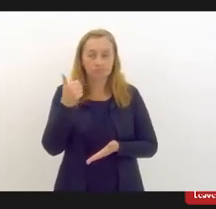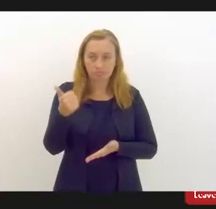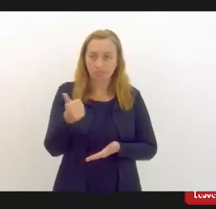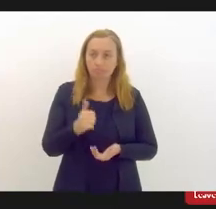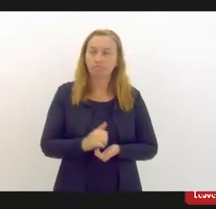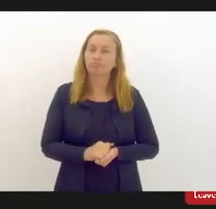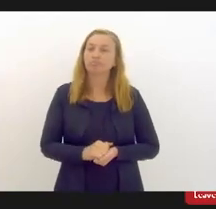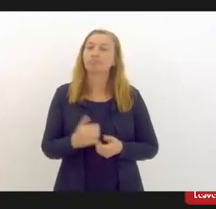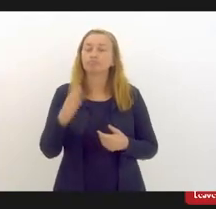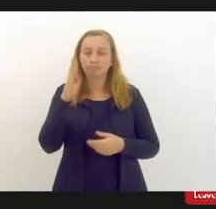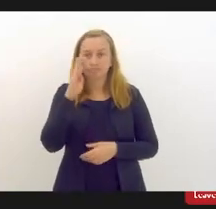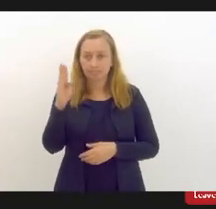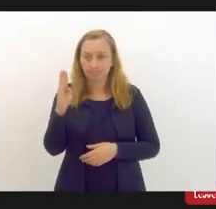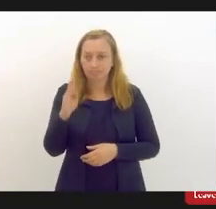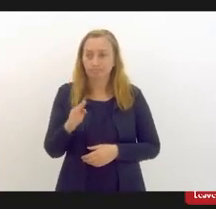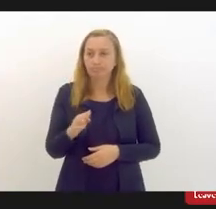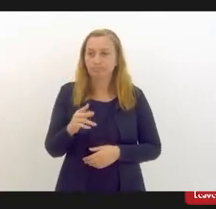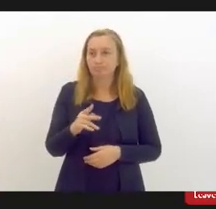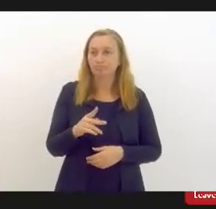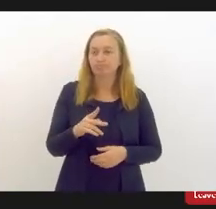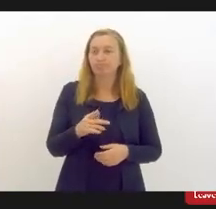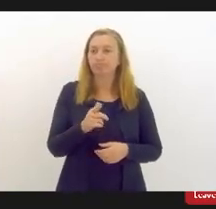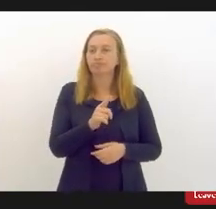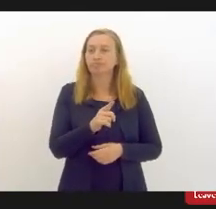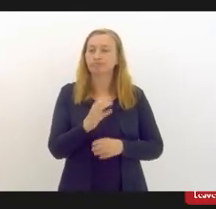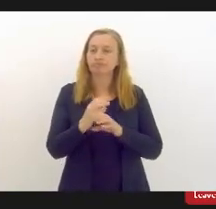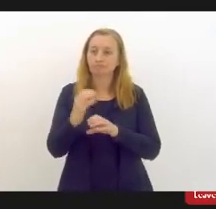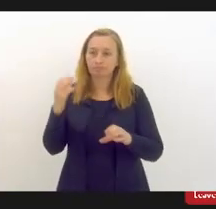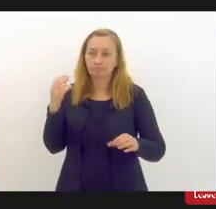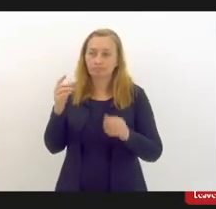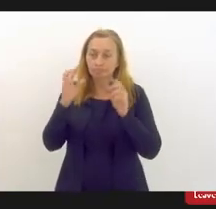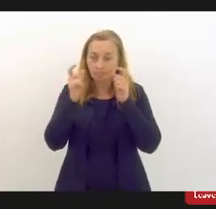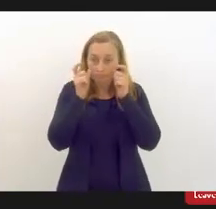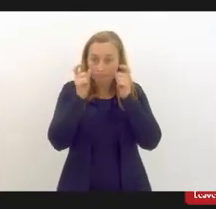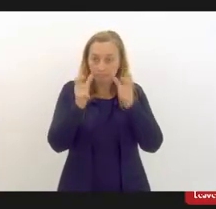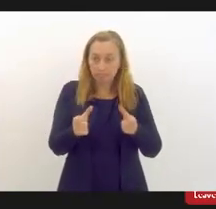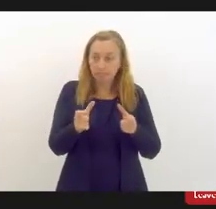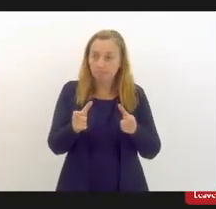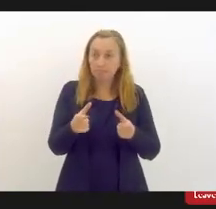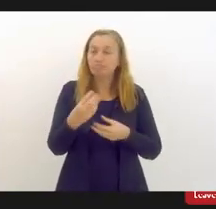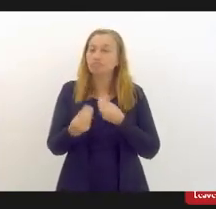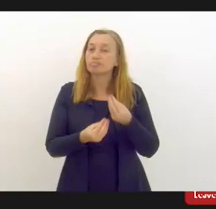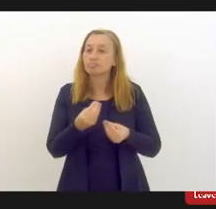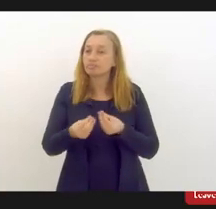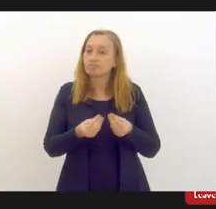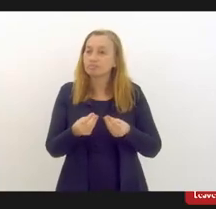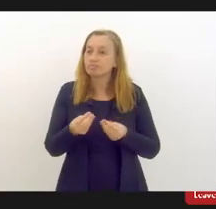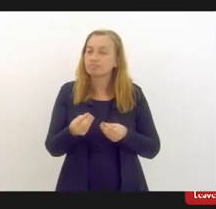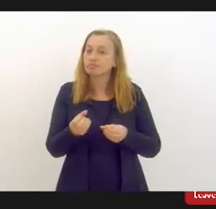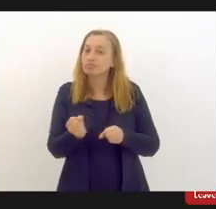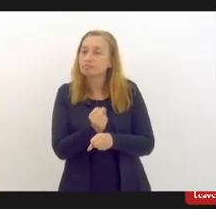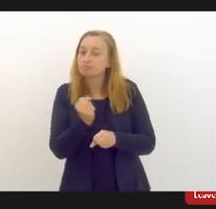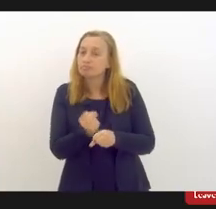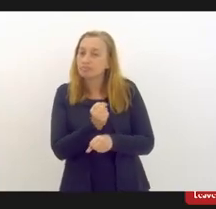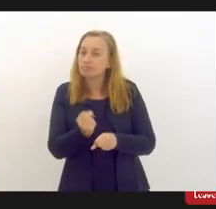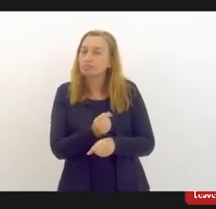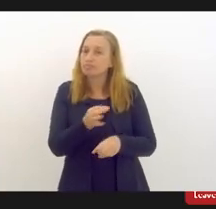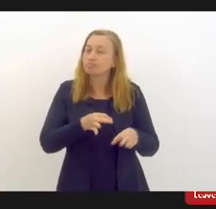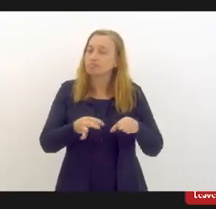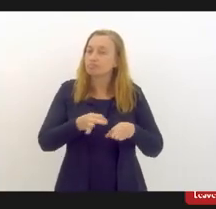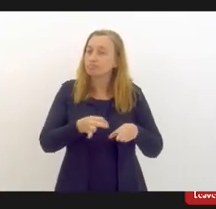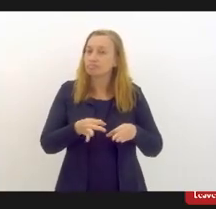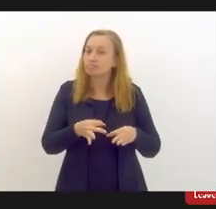e principalmente o pessoal da engenharia, prestar atenção como estão sendo feitas essas obras, né?